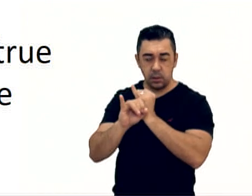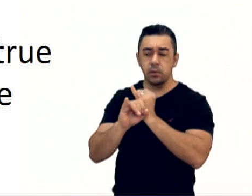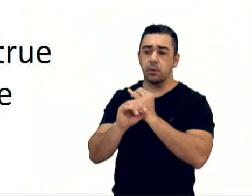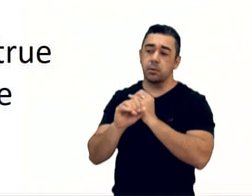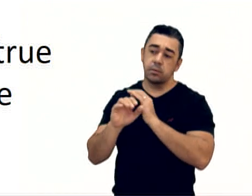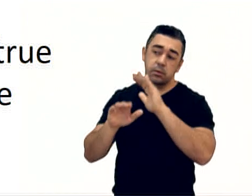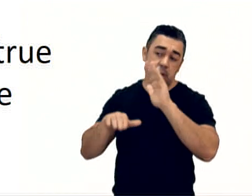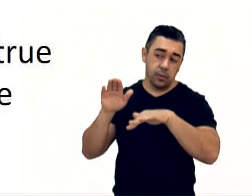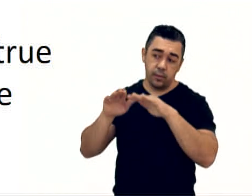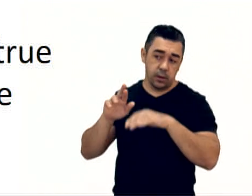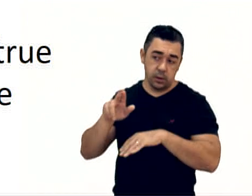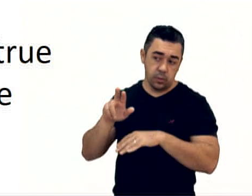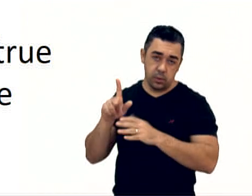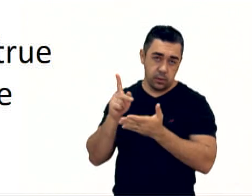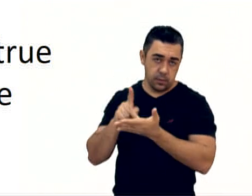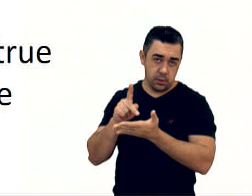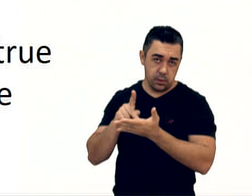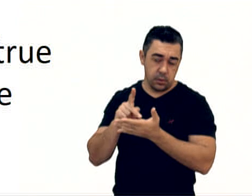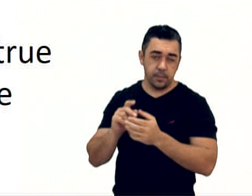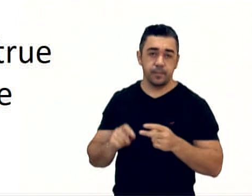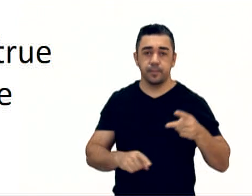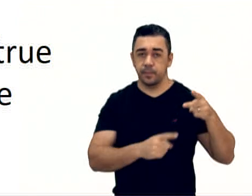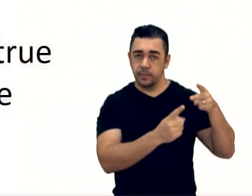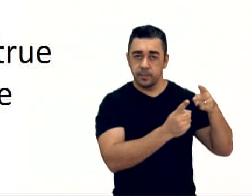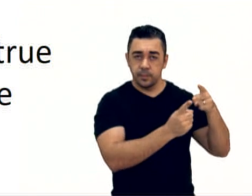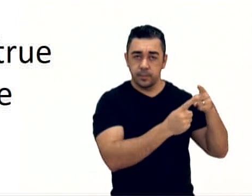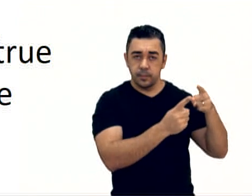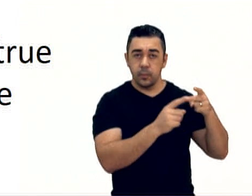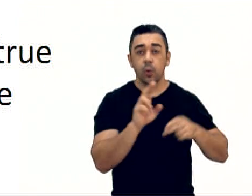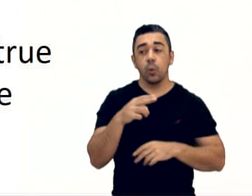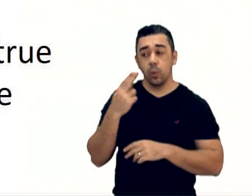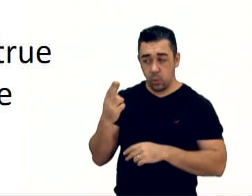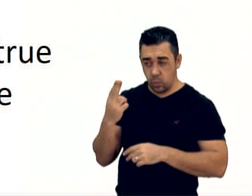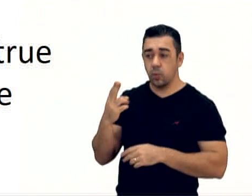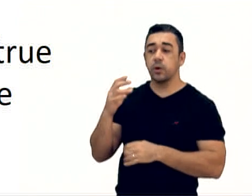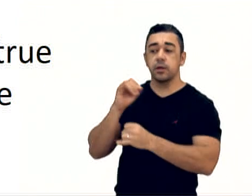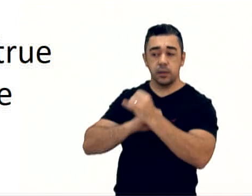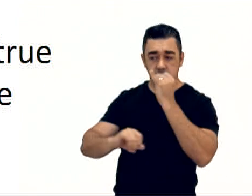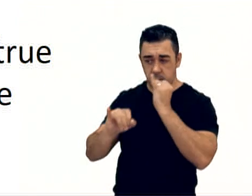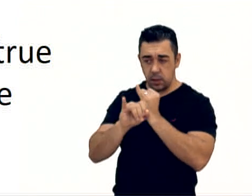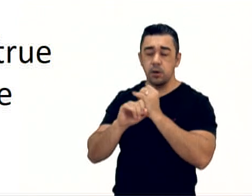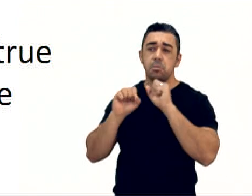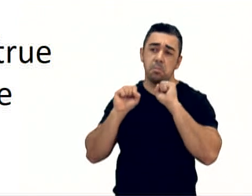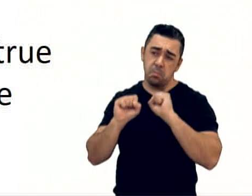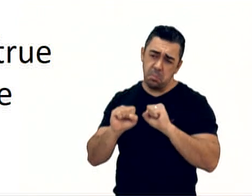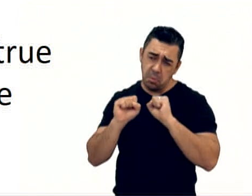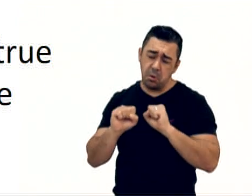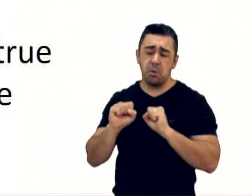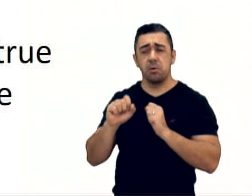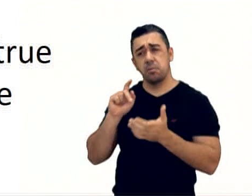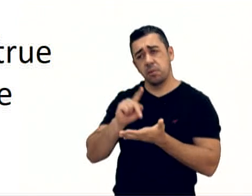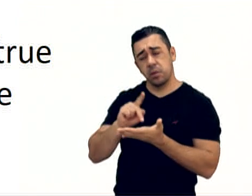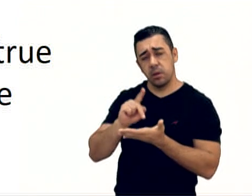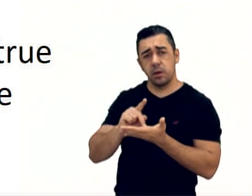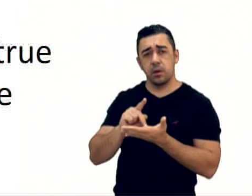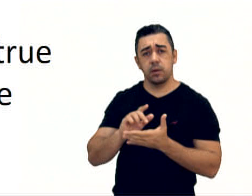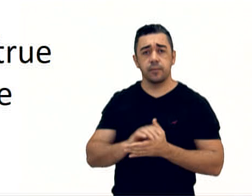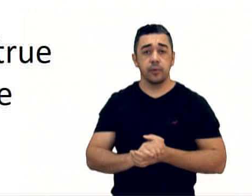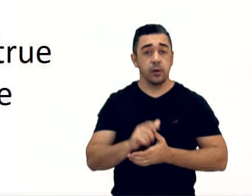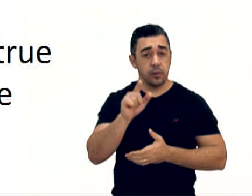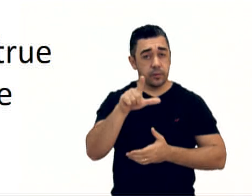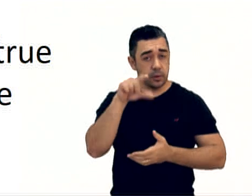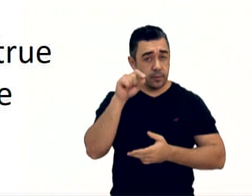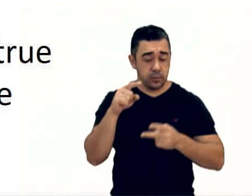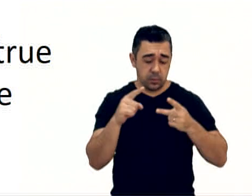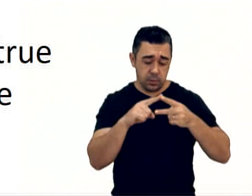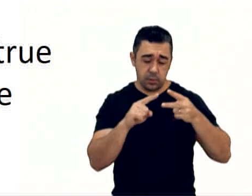pode não ser verdade. Ou tudo que está na internet possivelmente seja verdade. Então, vocês vão